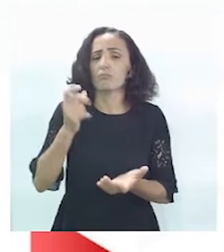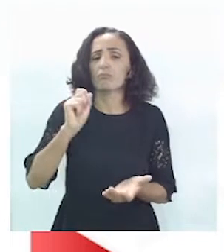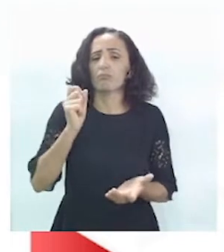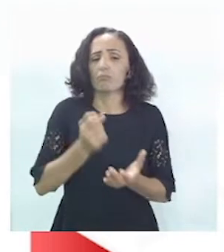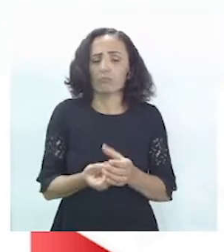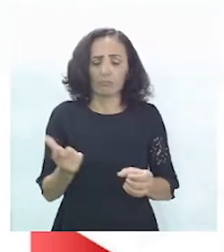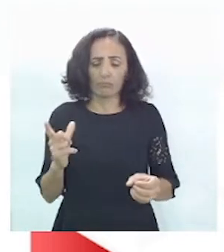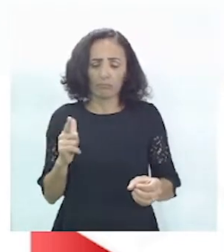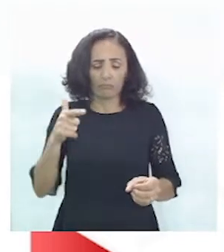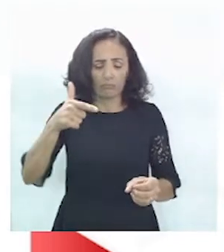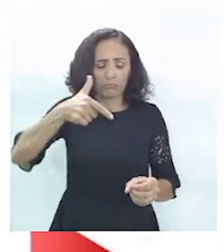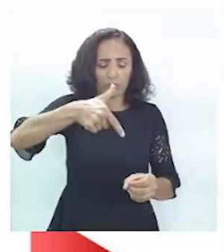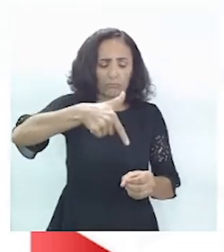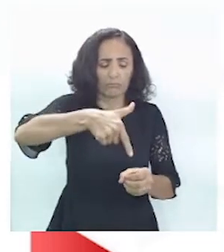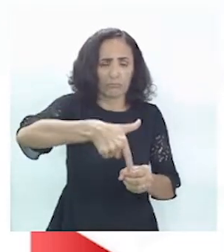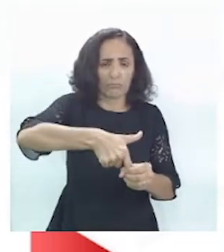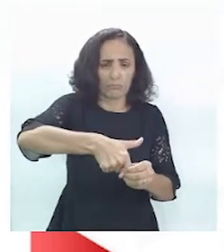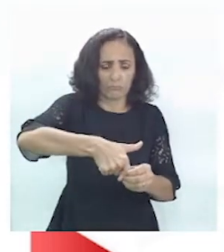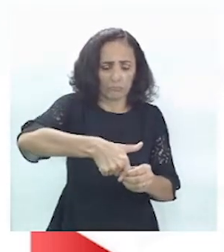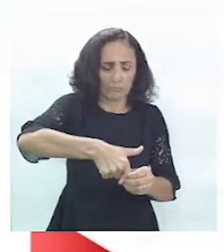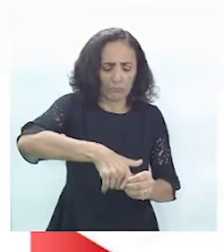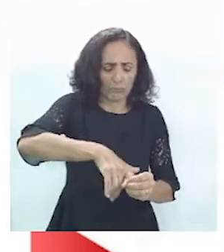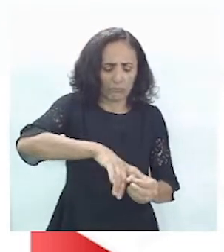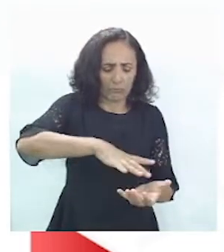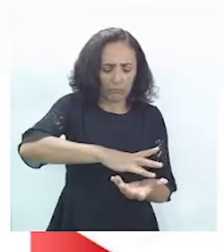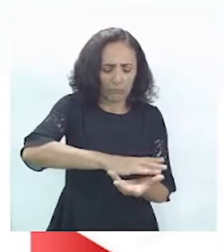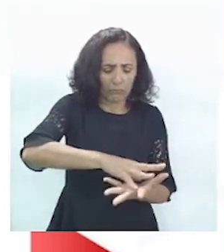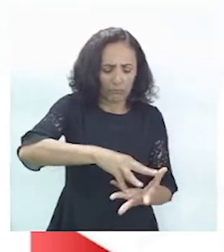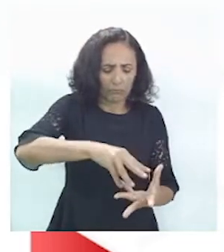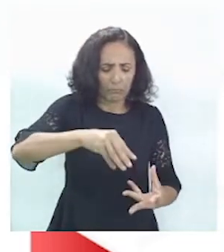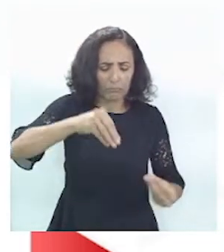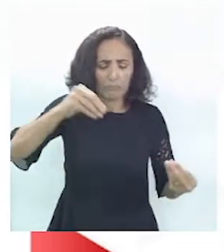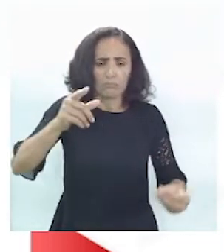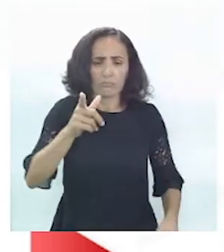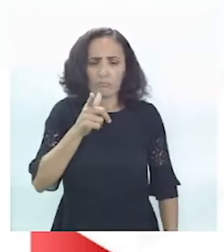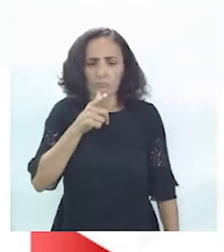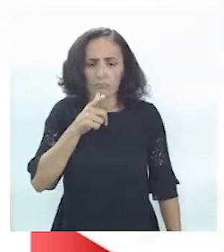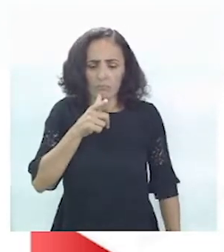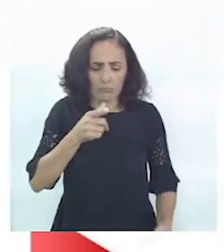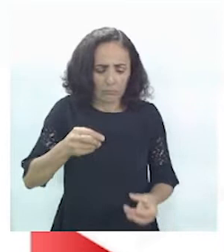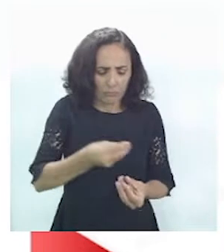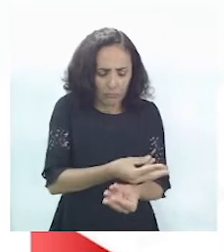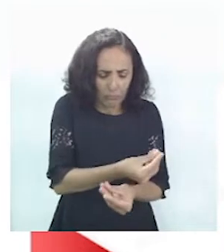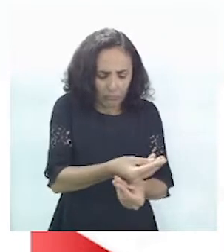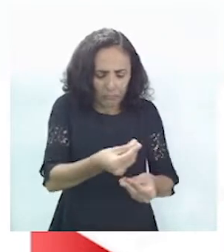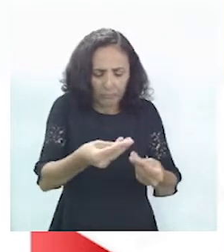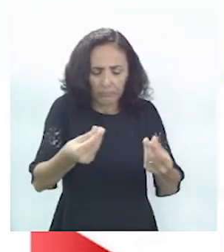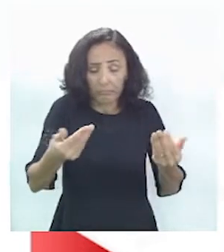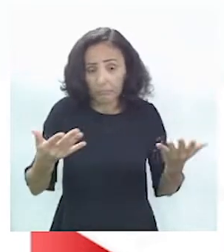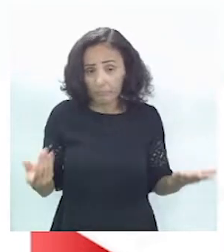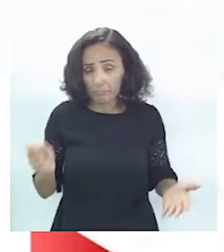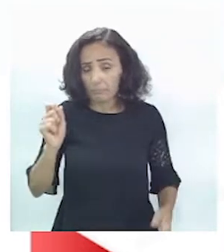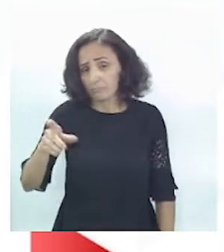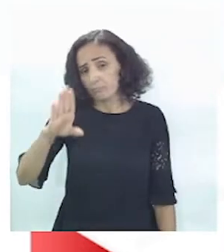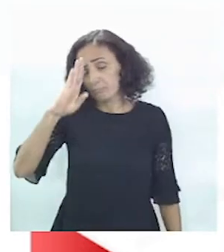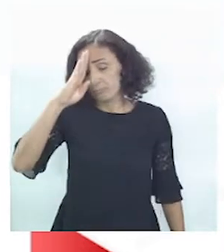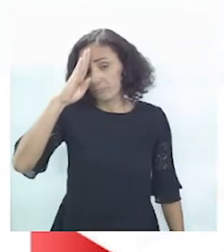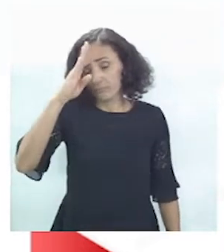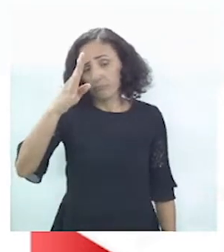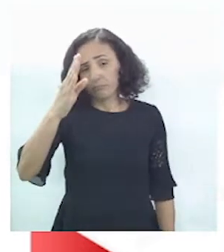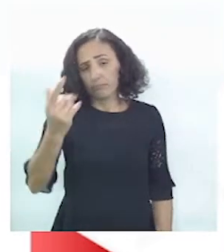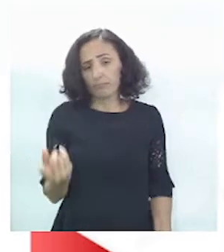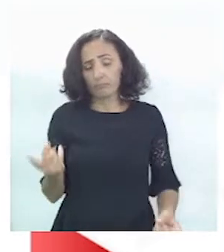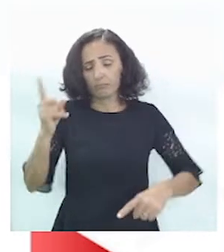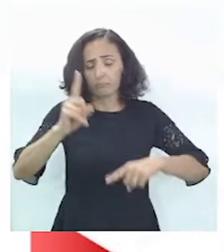do combustível que aquece a água, transformando-a em vapor. E qual vai ser o principal